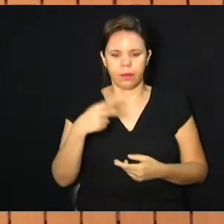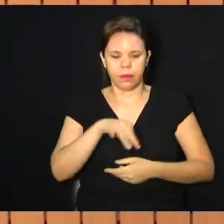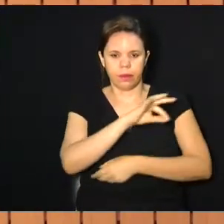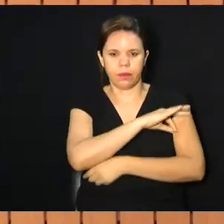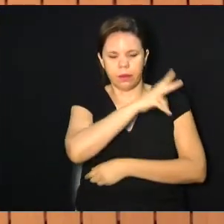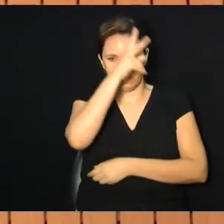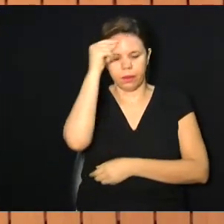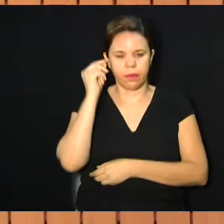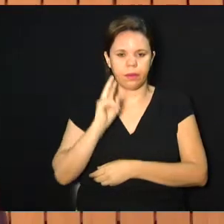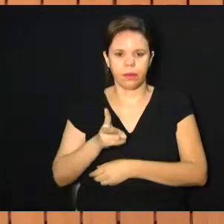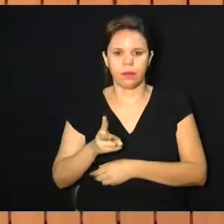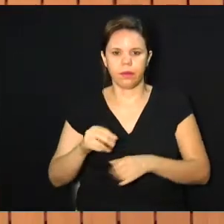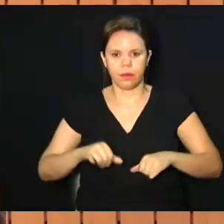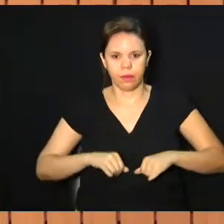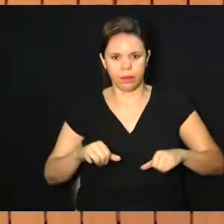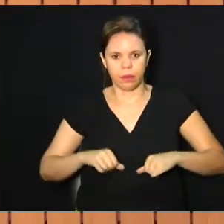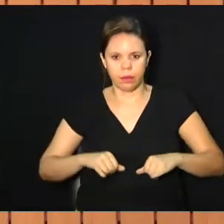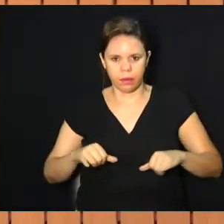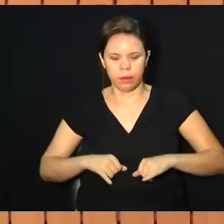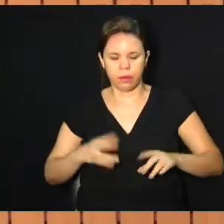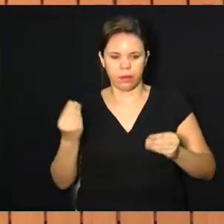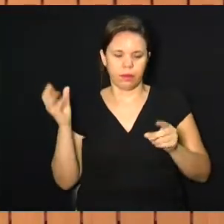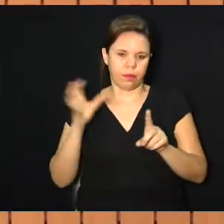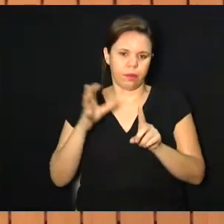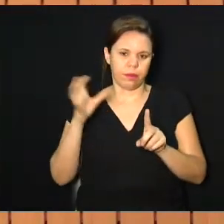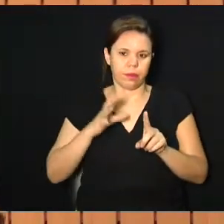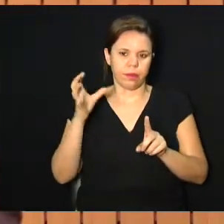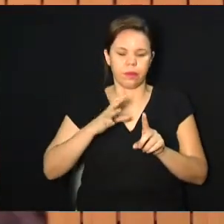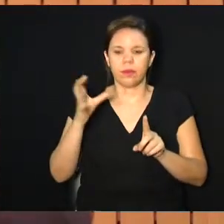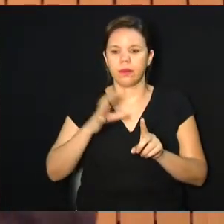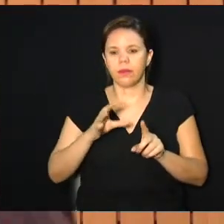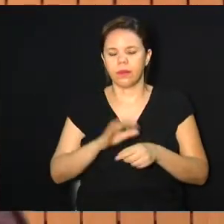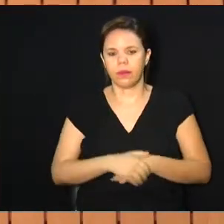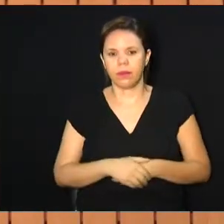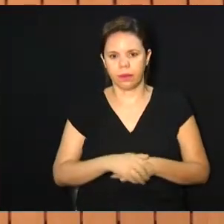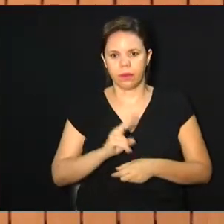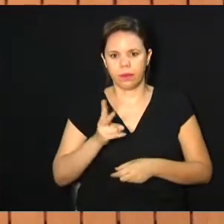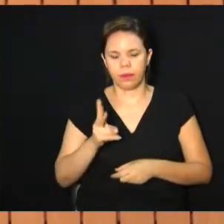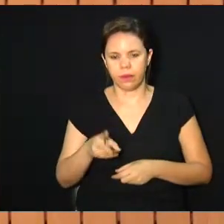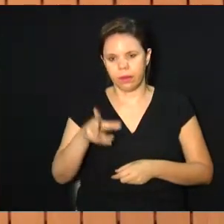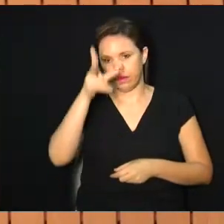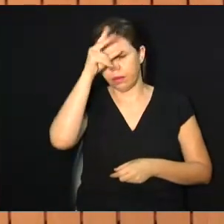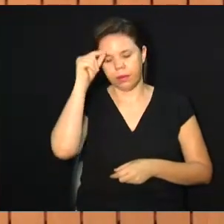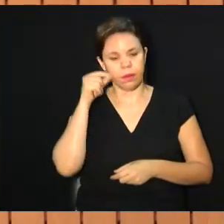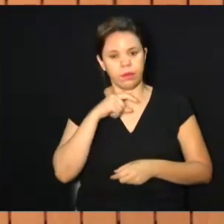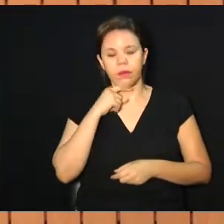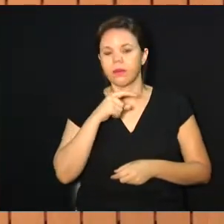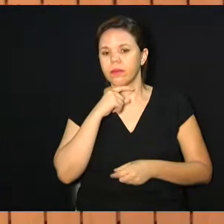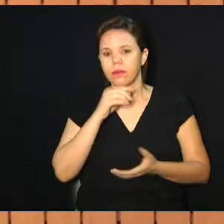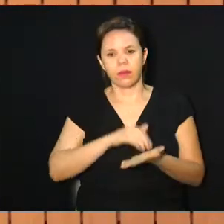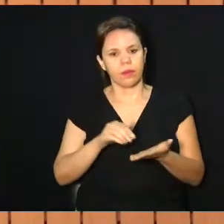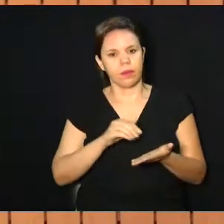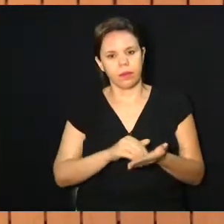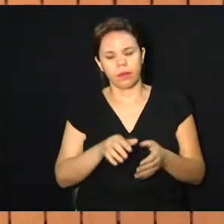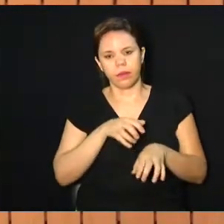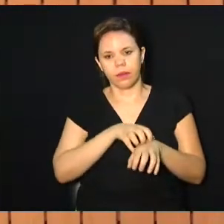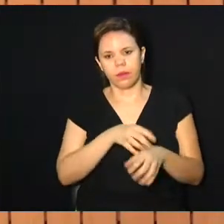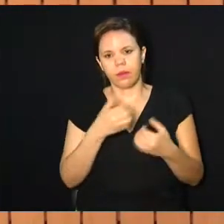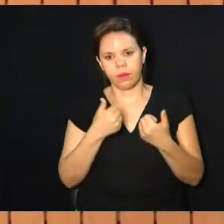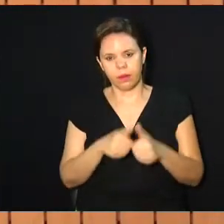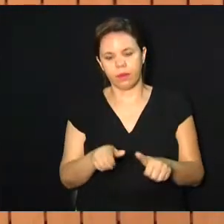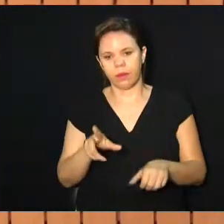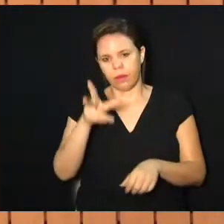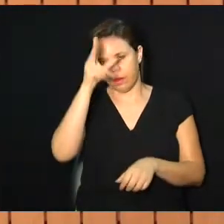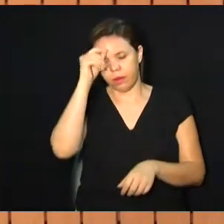sempre apanha, sempre sofre muita pressão, e é sempre dado para o prefeito, ninguém vai criticar o secretário de transportes, a galera reclama do prefeito,